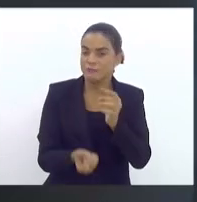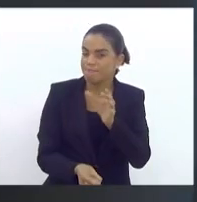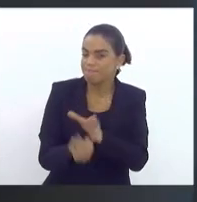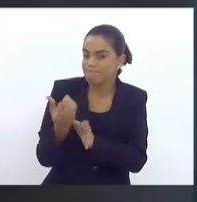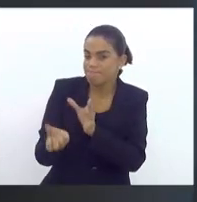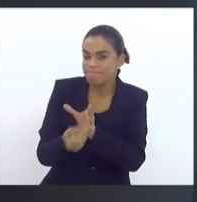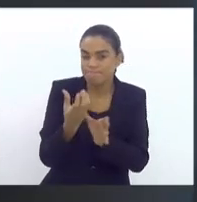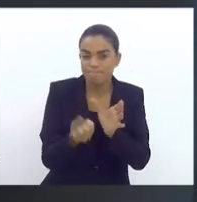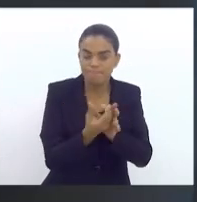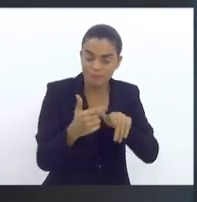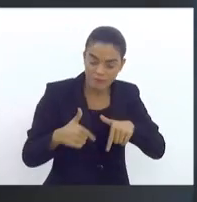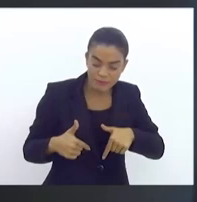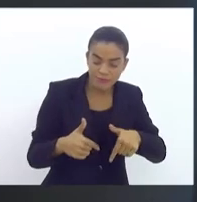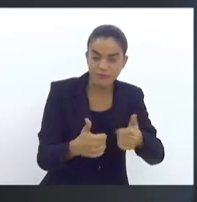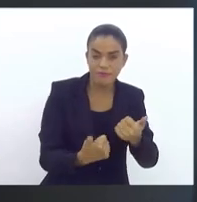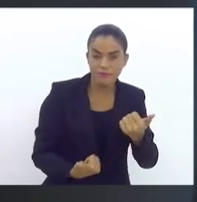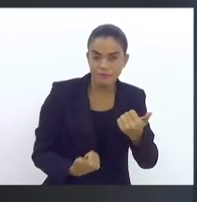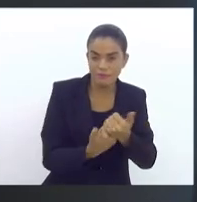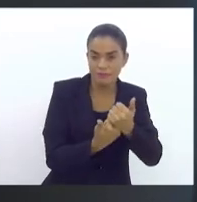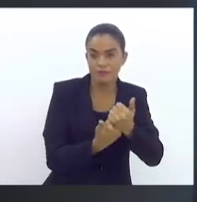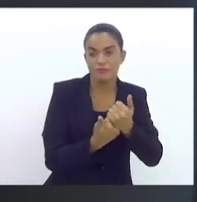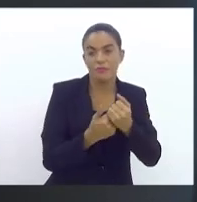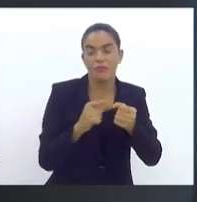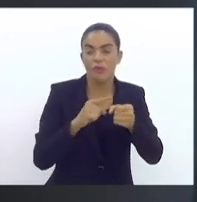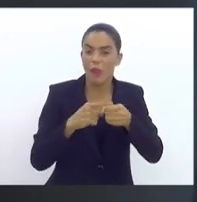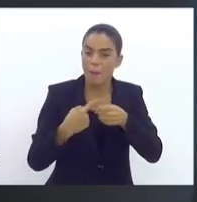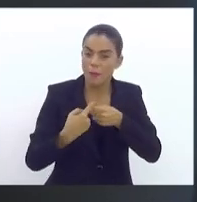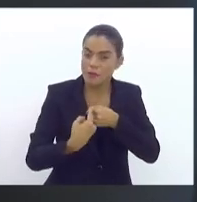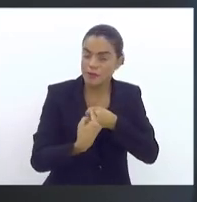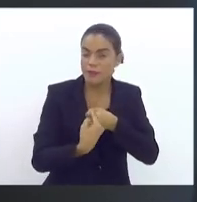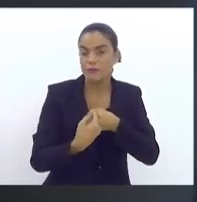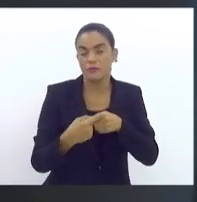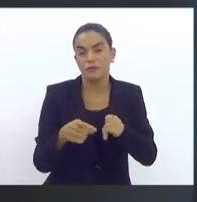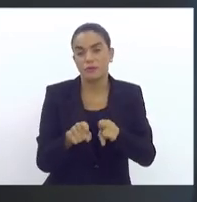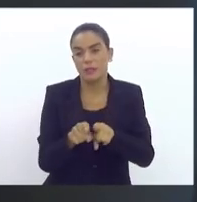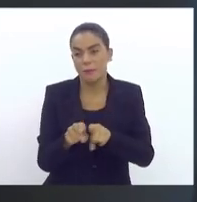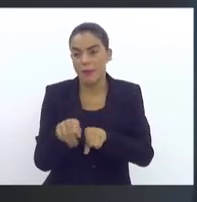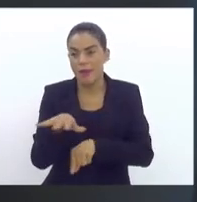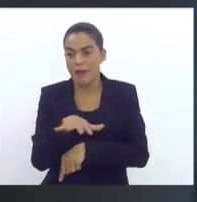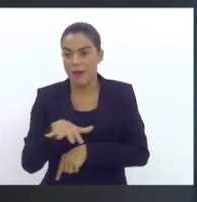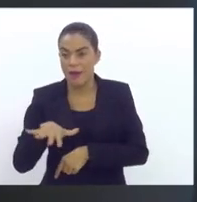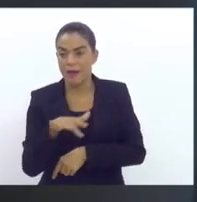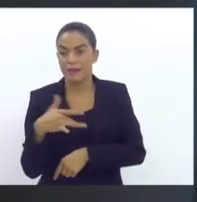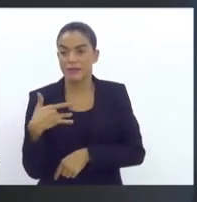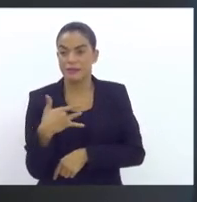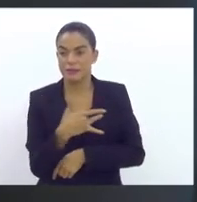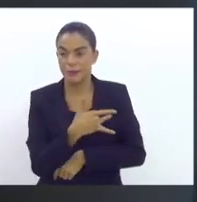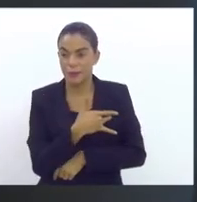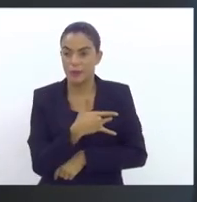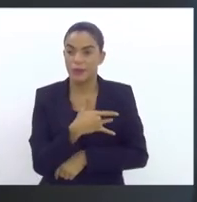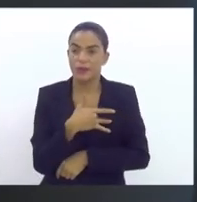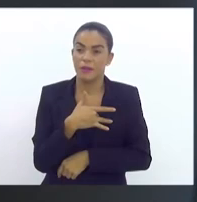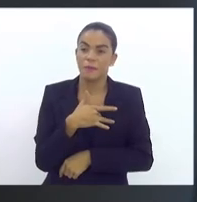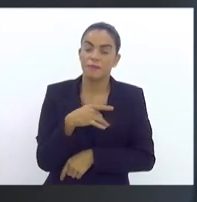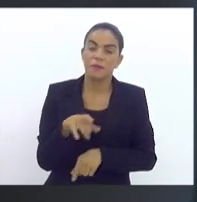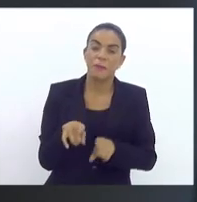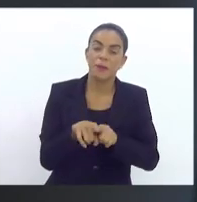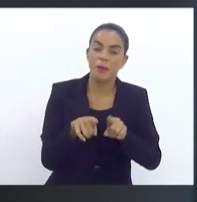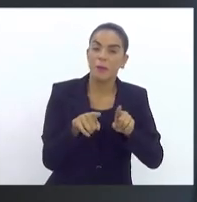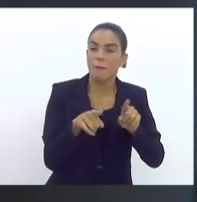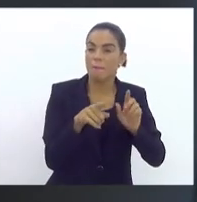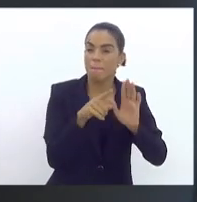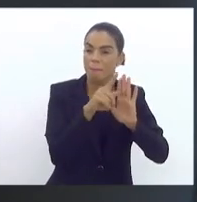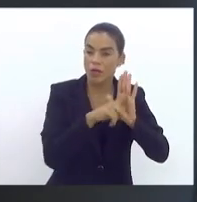é de apoio aos pequenos municípios a área da saúde a projeto